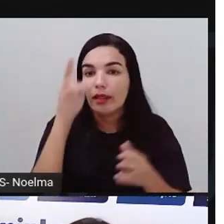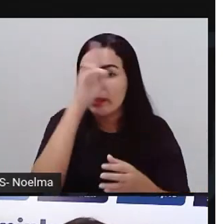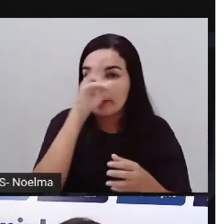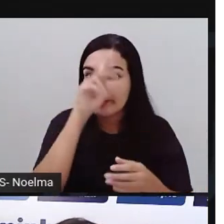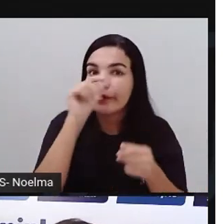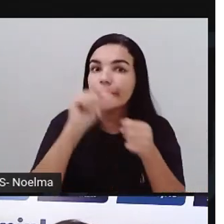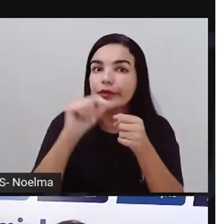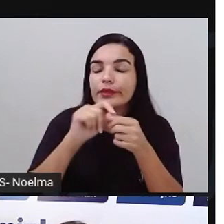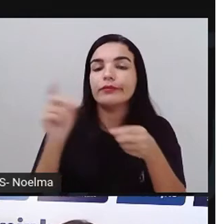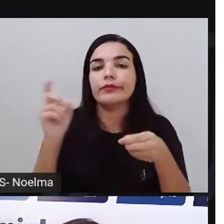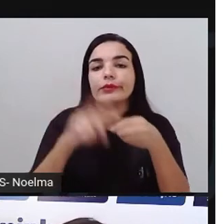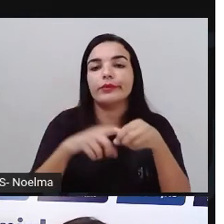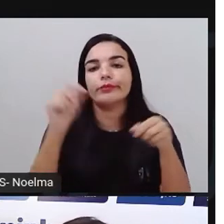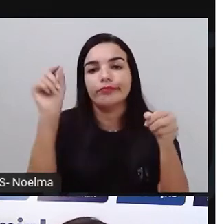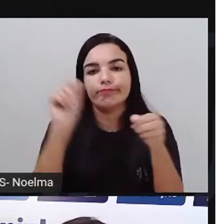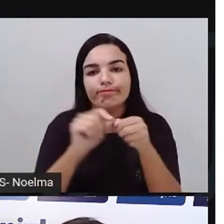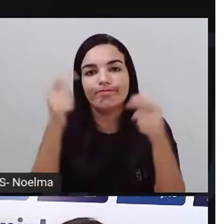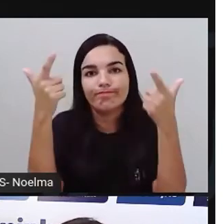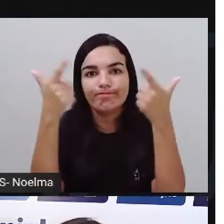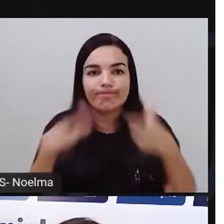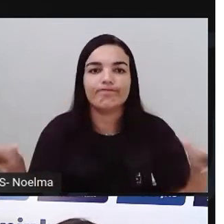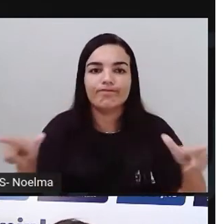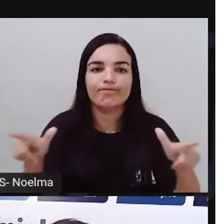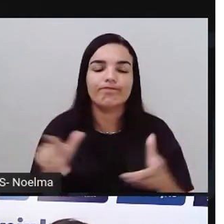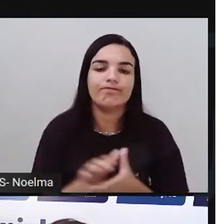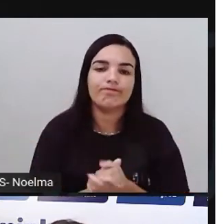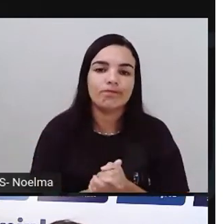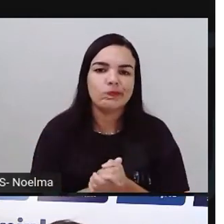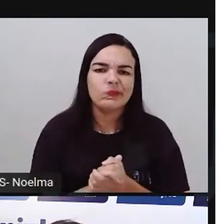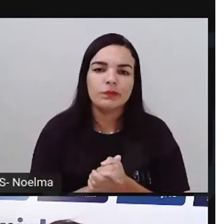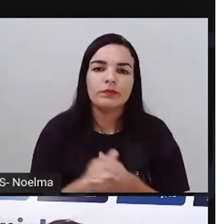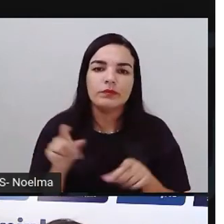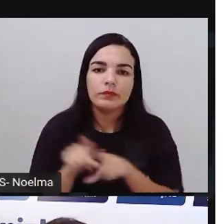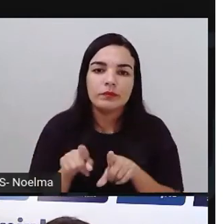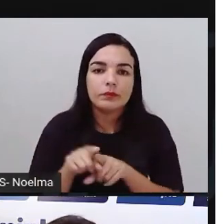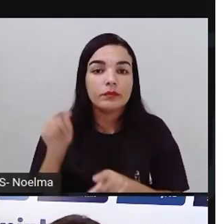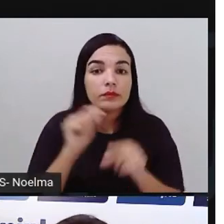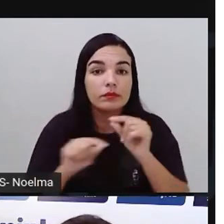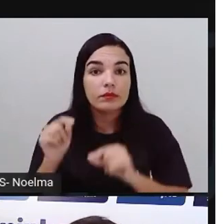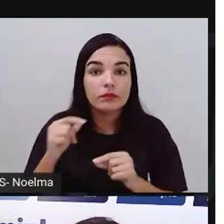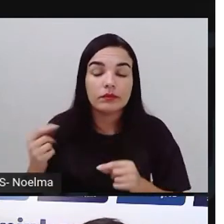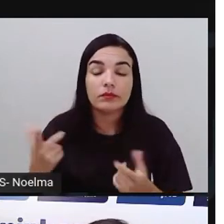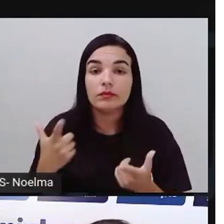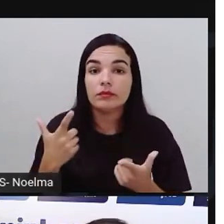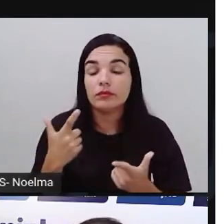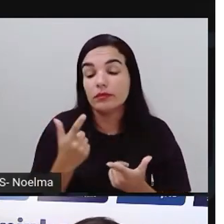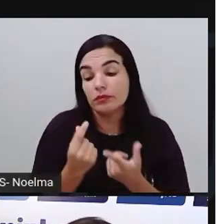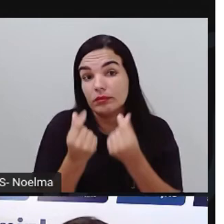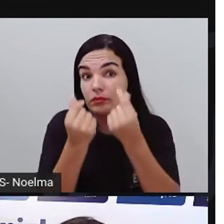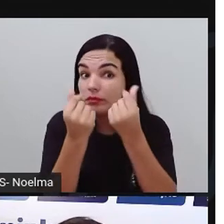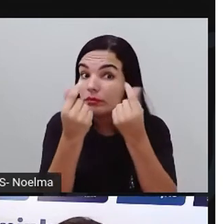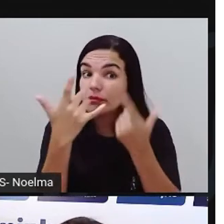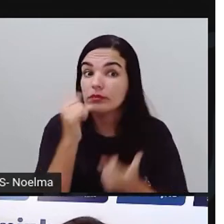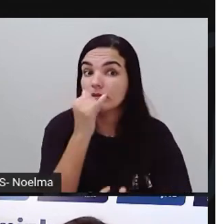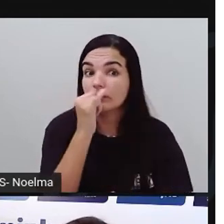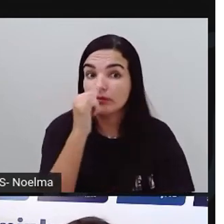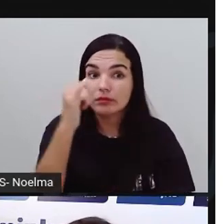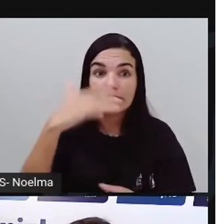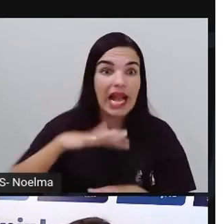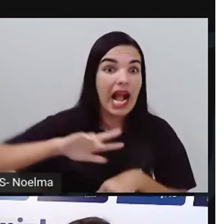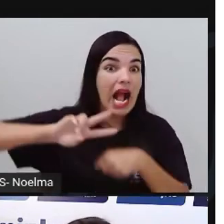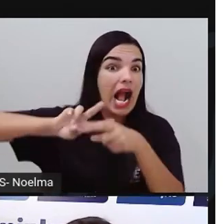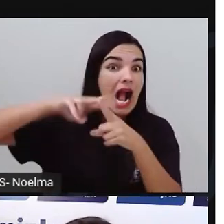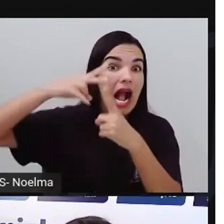lembrança e voltou a assombrar. E a gente vê isso refletido aí no aumento dos valores das contas de energia,